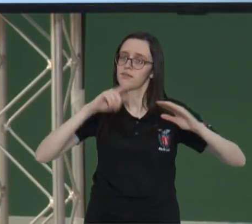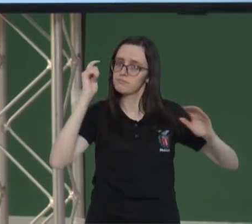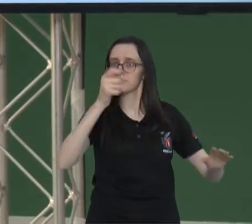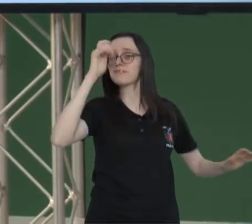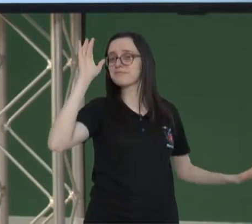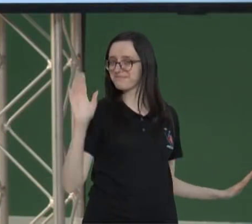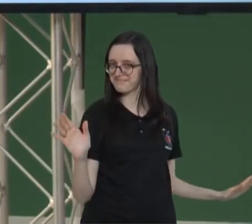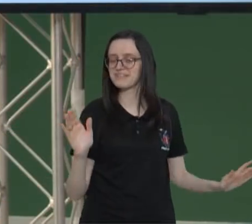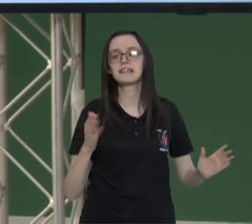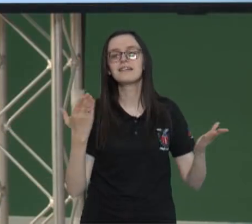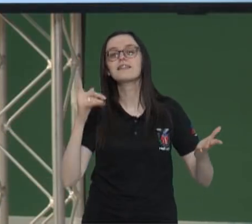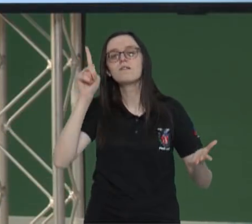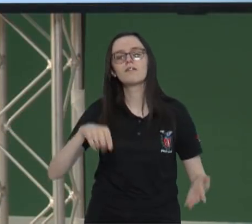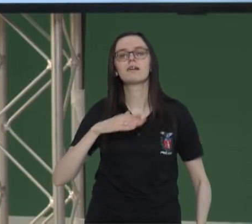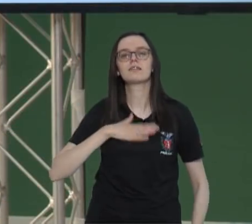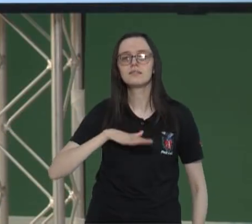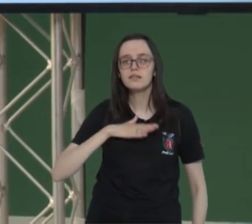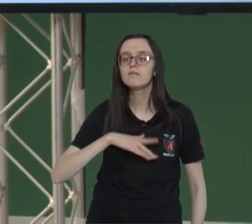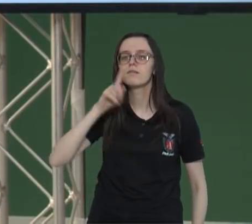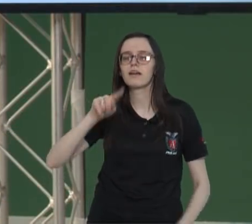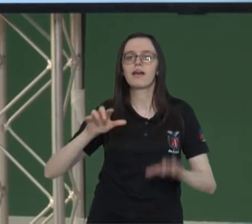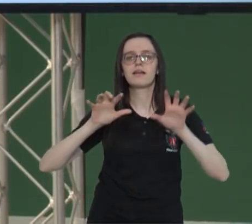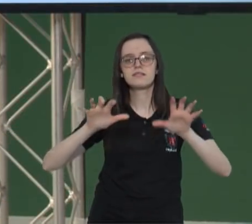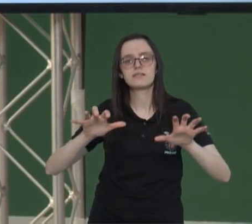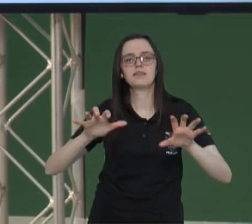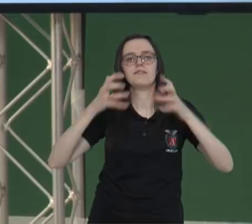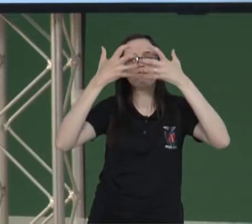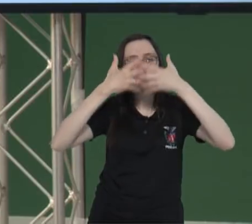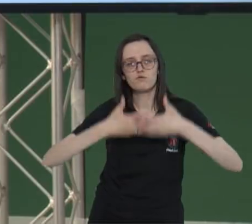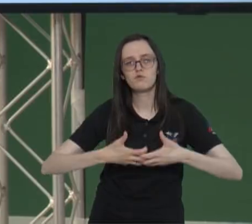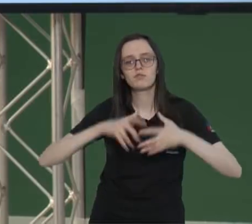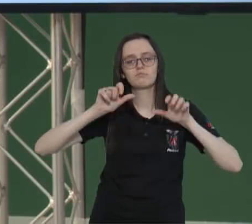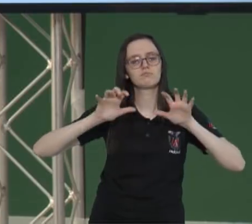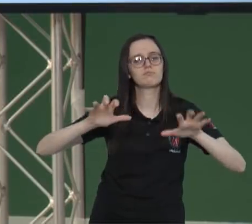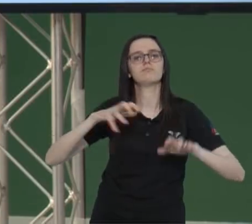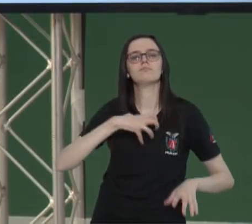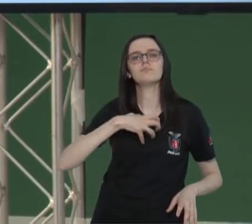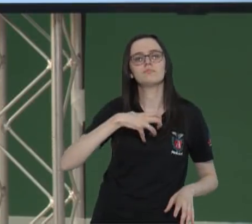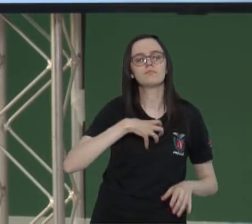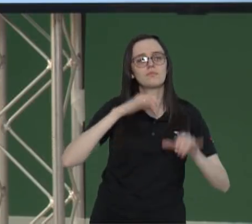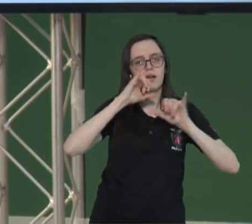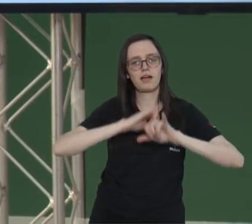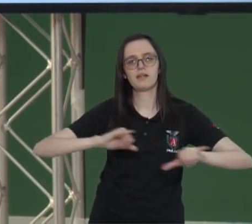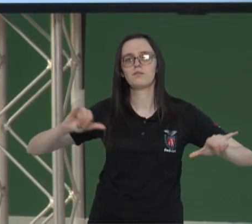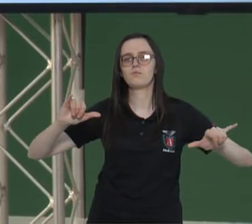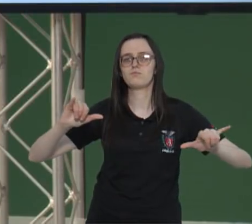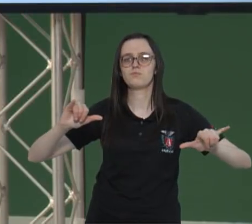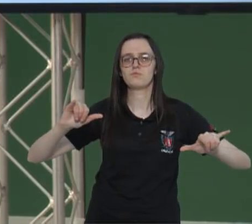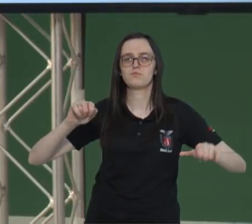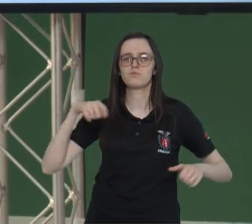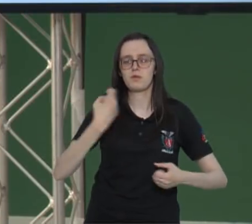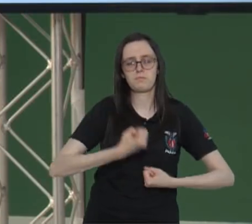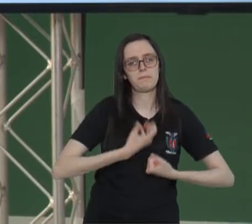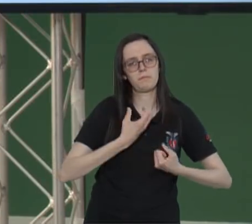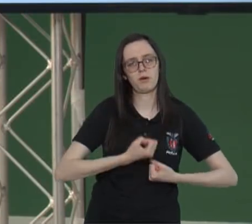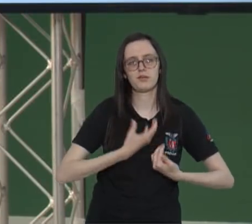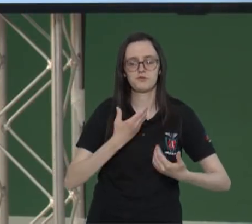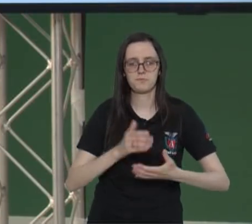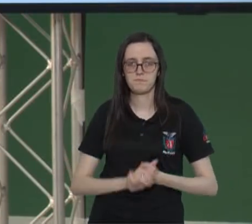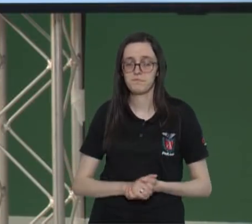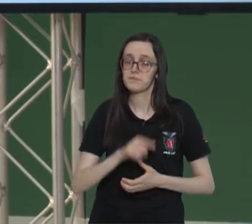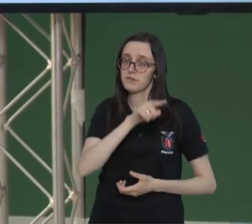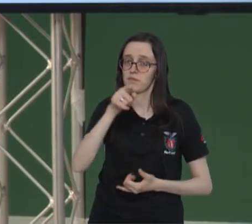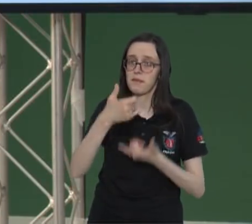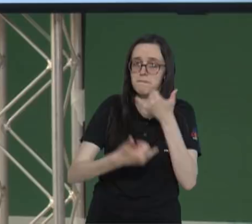né? Então, é tranquilo, é assim que funciona a ideia do anúncio poético, né? Do classificado poético. Que